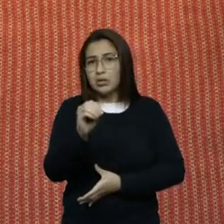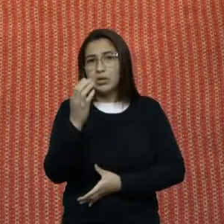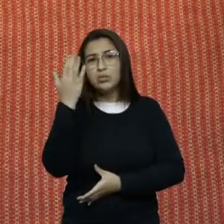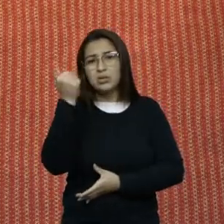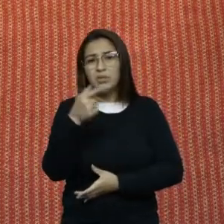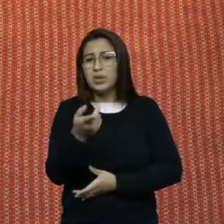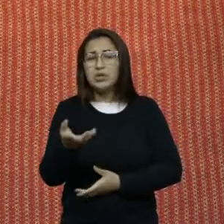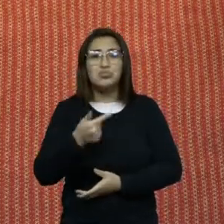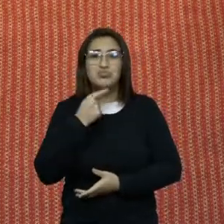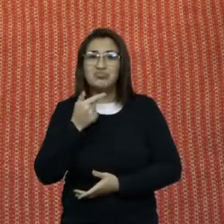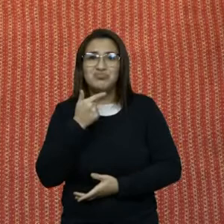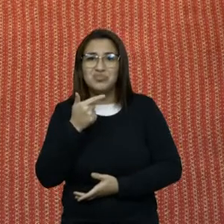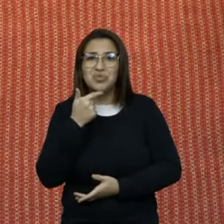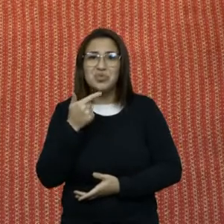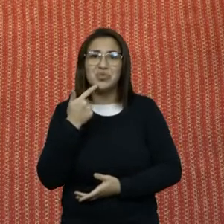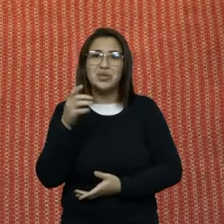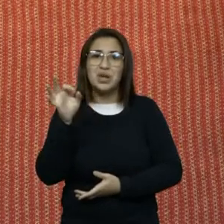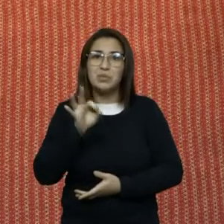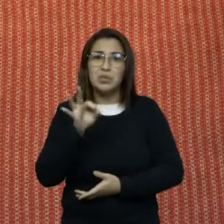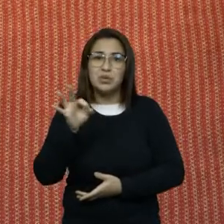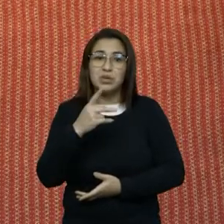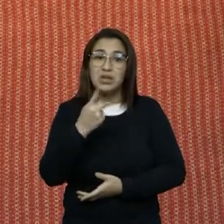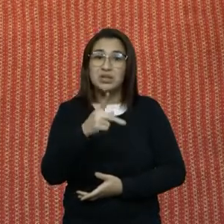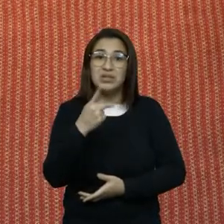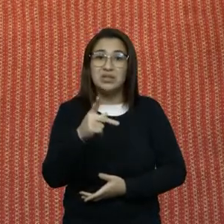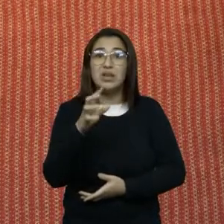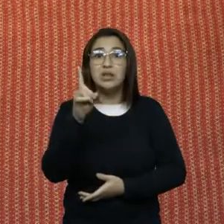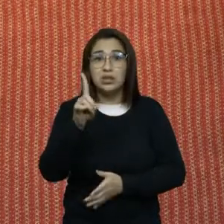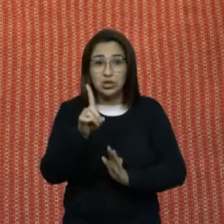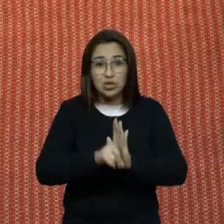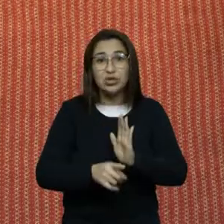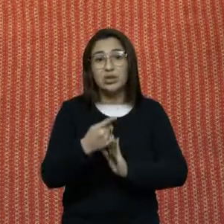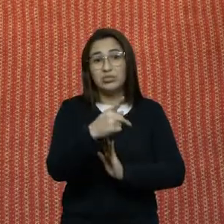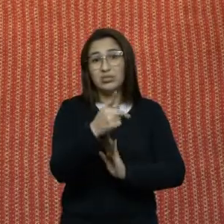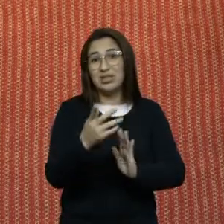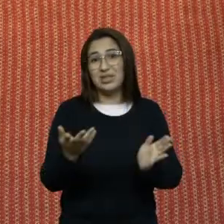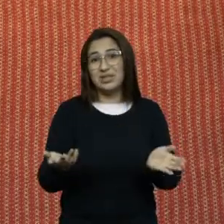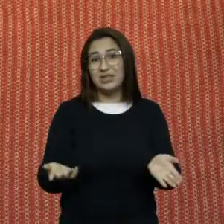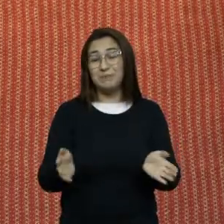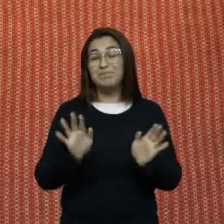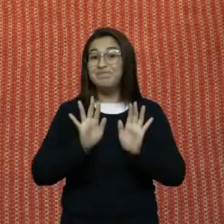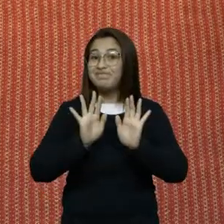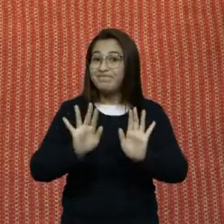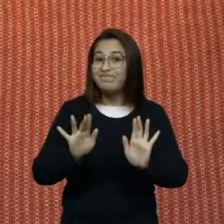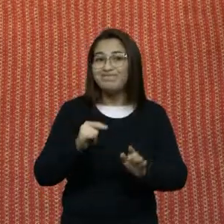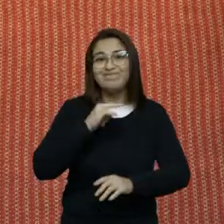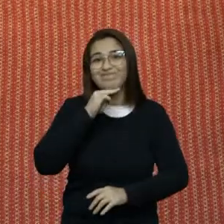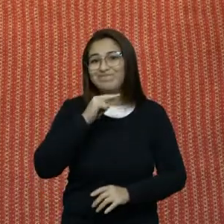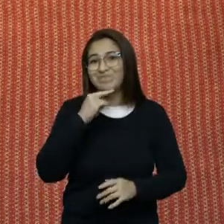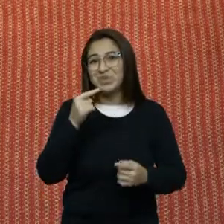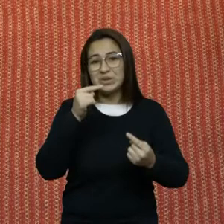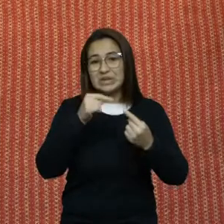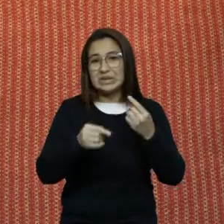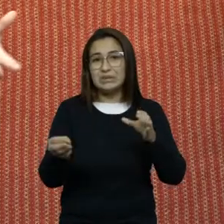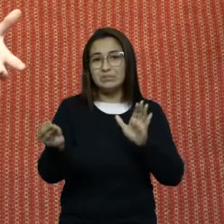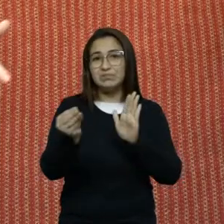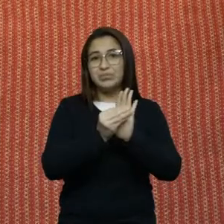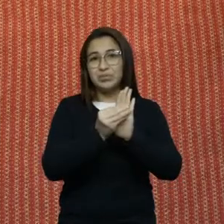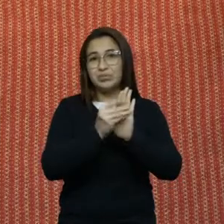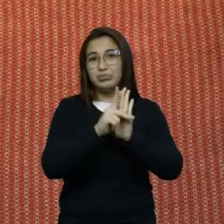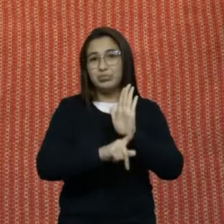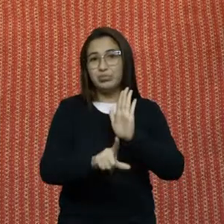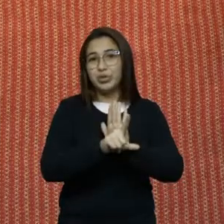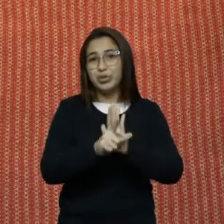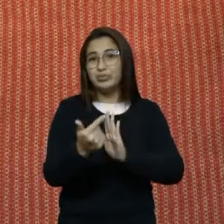compensar o crédito que é direito deles compensarem e mesmo assim não foi contemplado no projeto